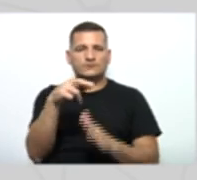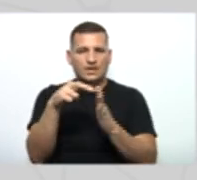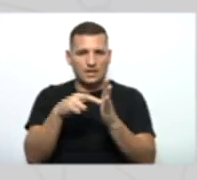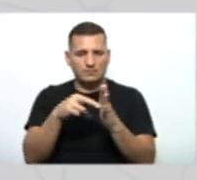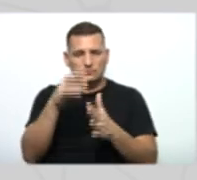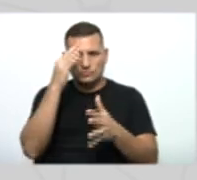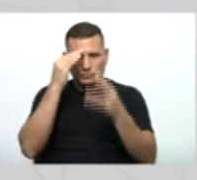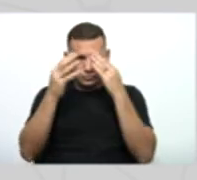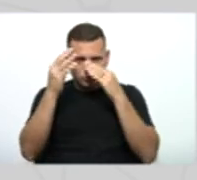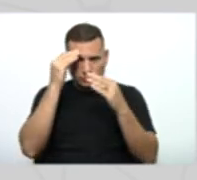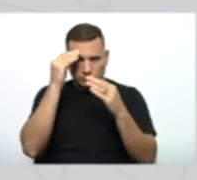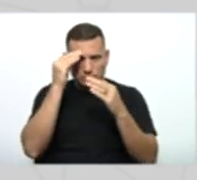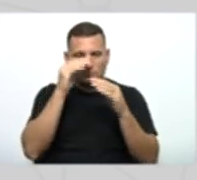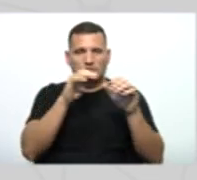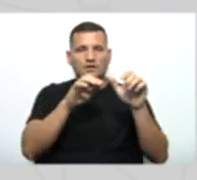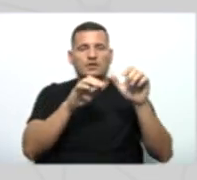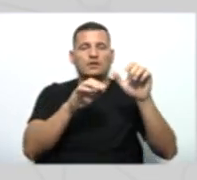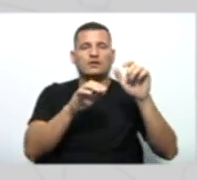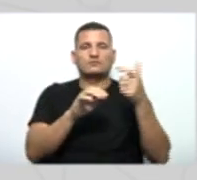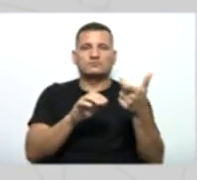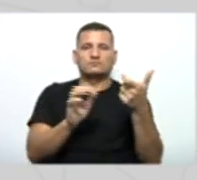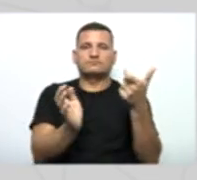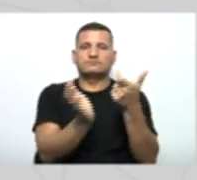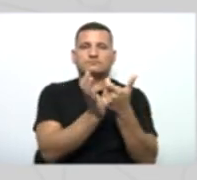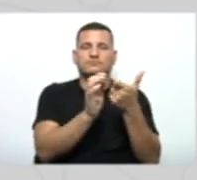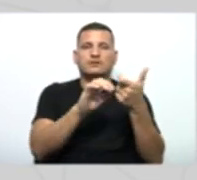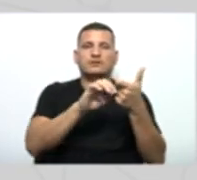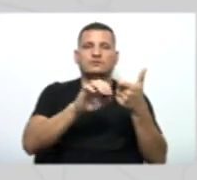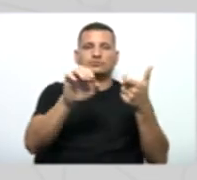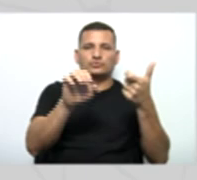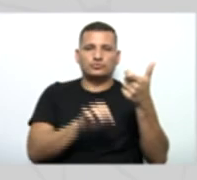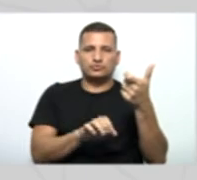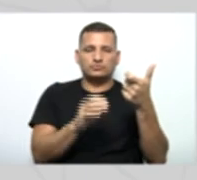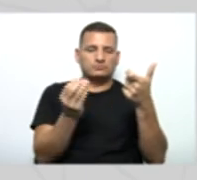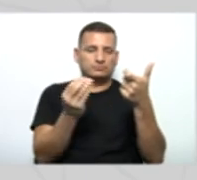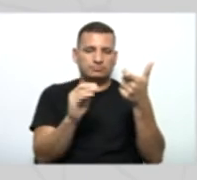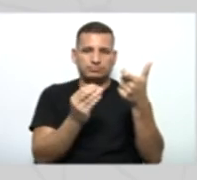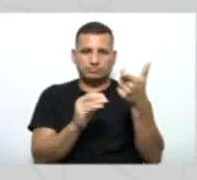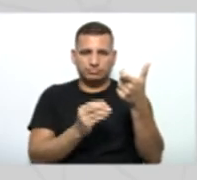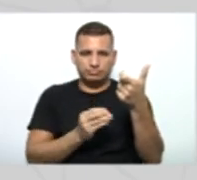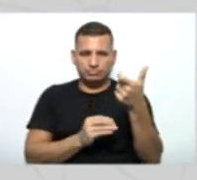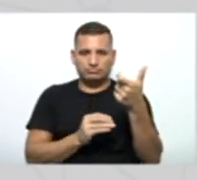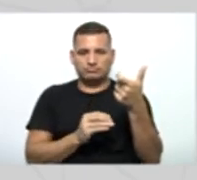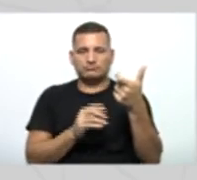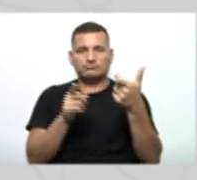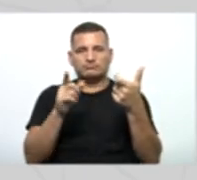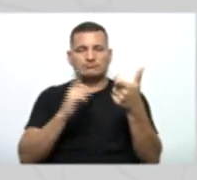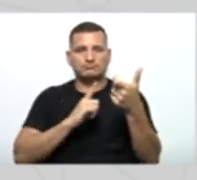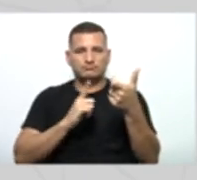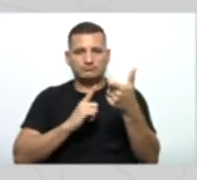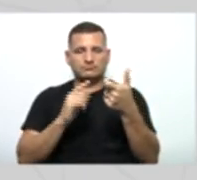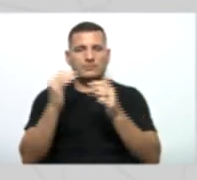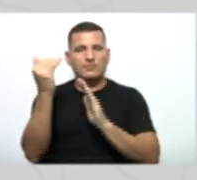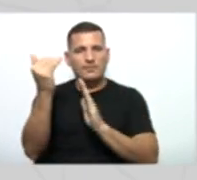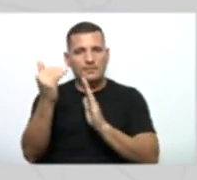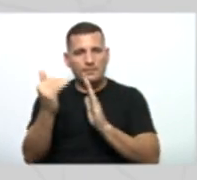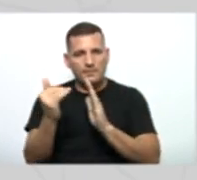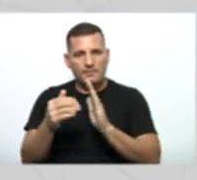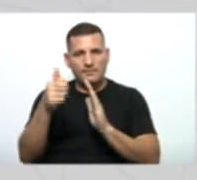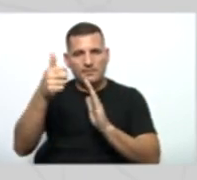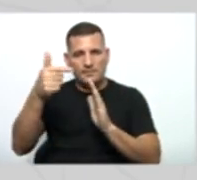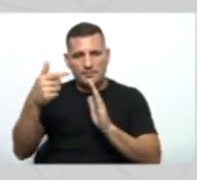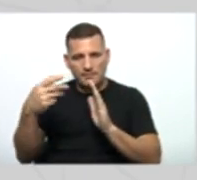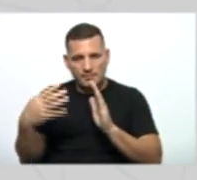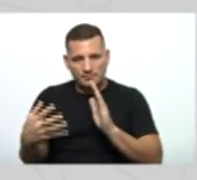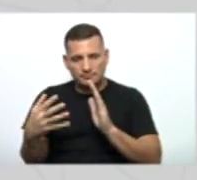ajudar vocês, pessoal. 1. Nomear a classe. 2. Criar o método construtor. Aí dentro do método construtor, criar os